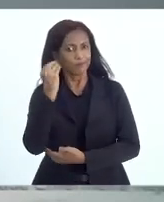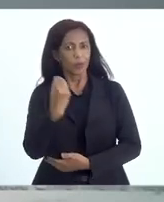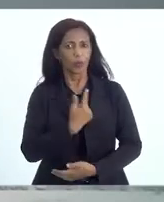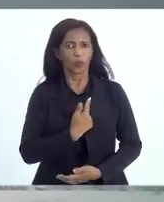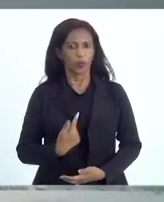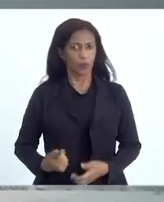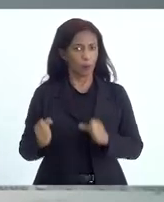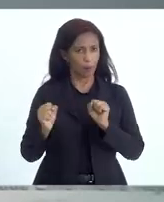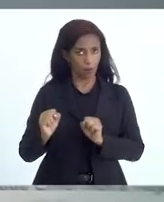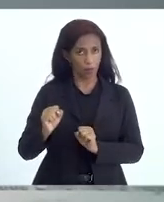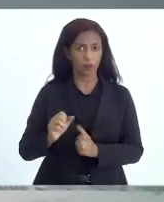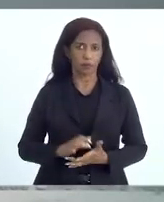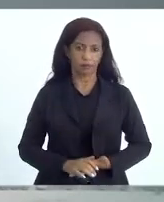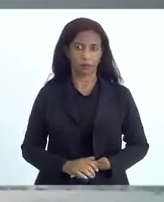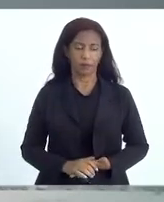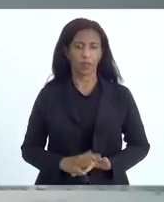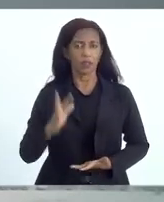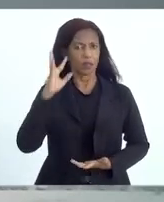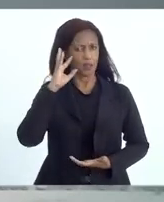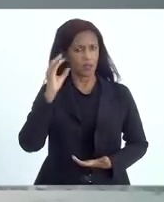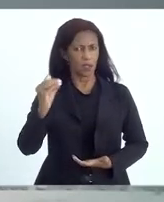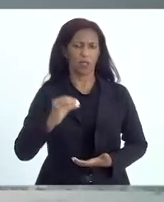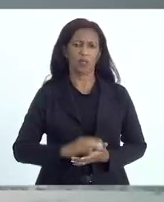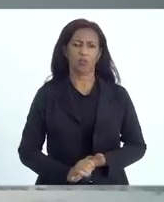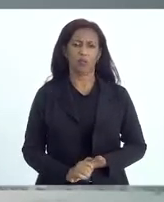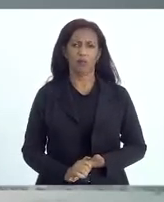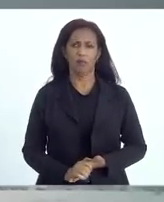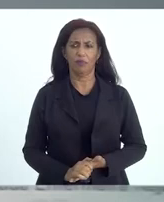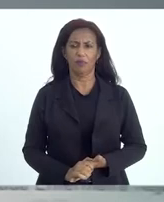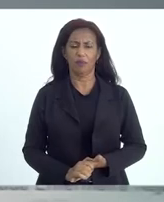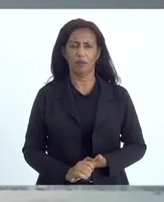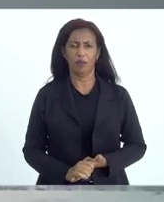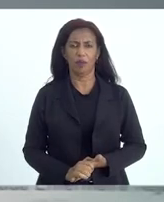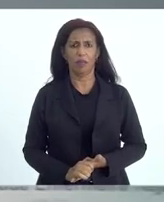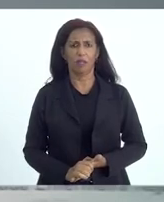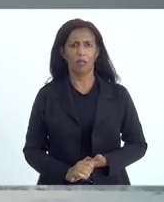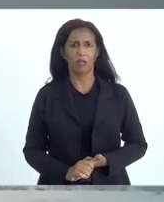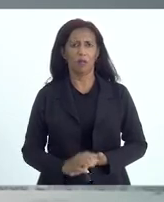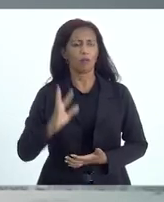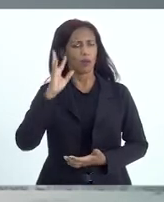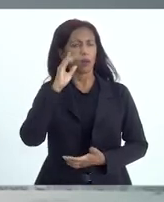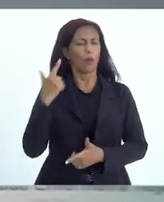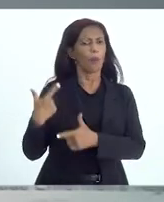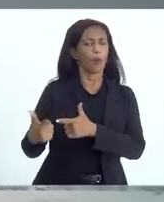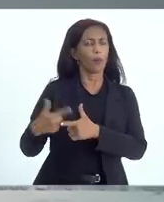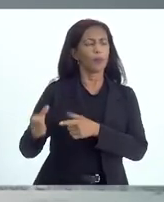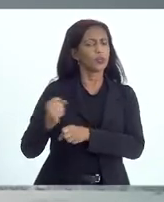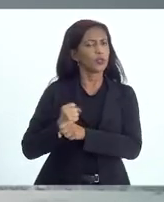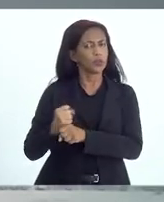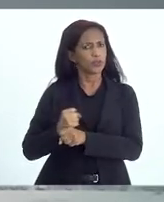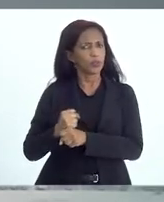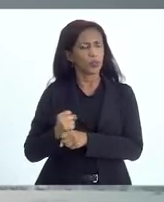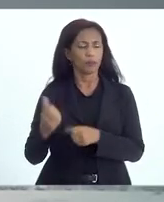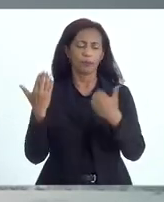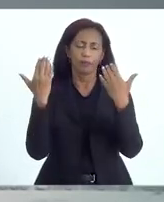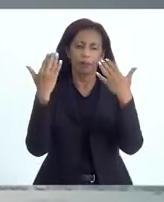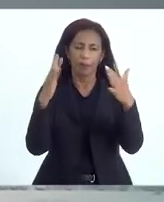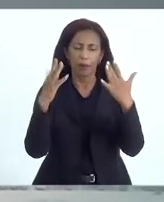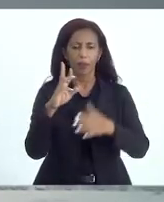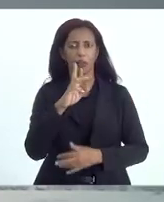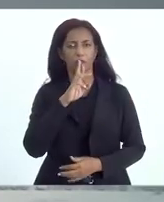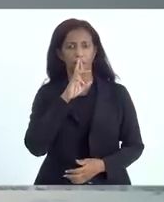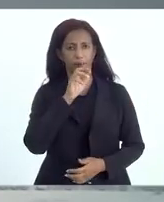que o governador possa tomar e resolver botar a pá de cal em cima dessa luta que é de muitos anos então Parabéns